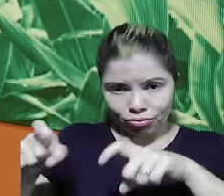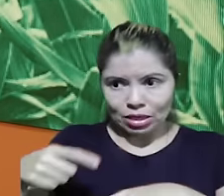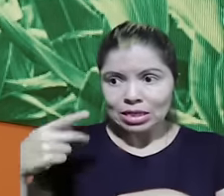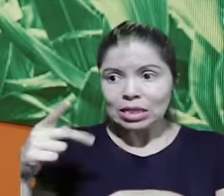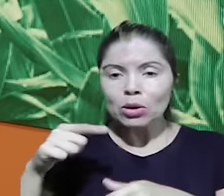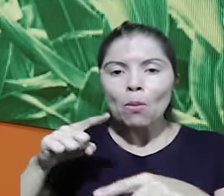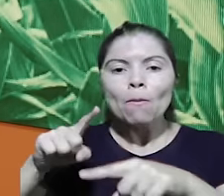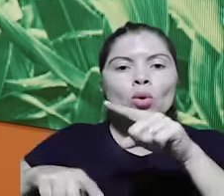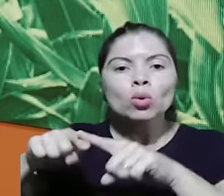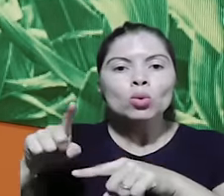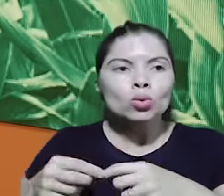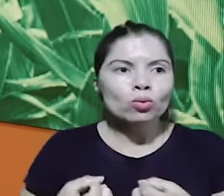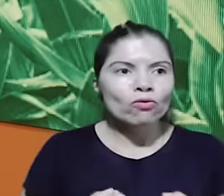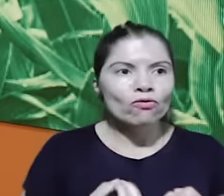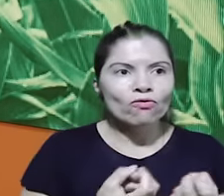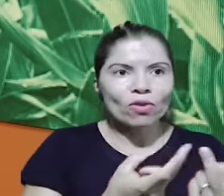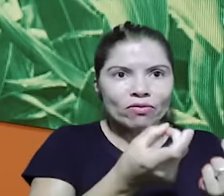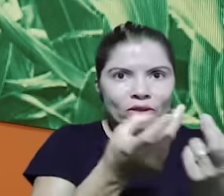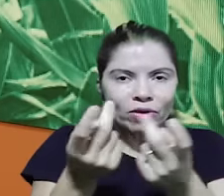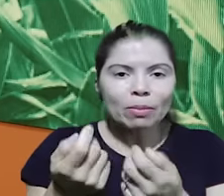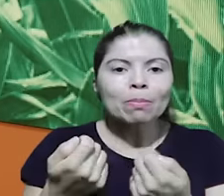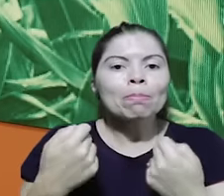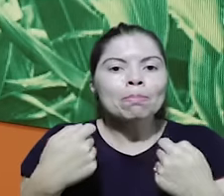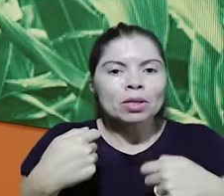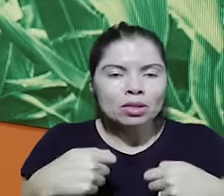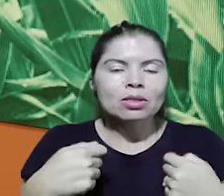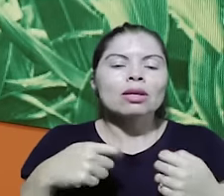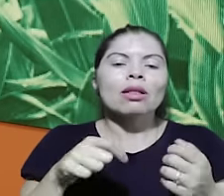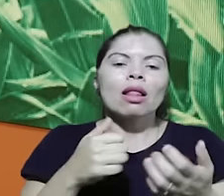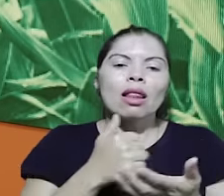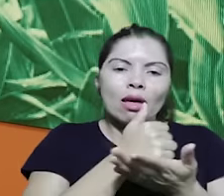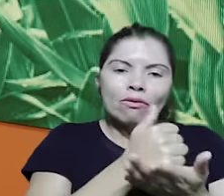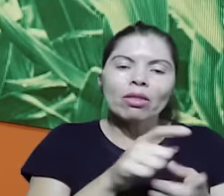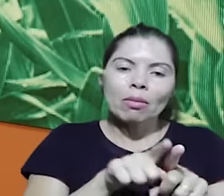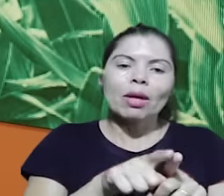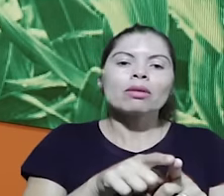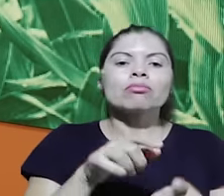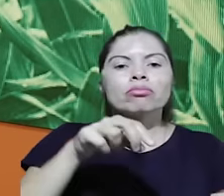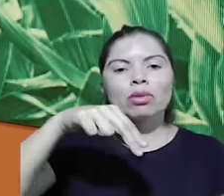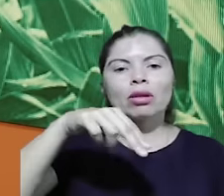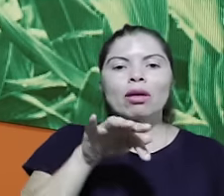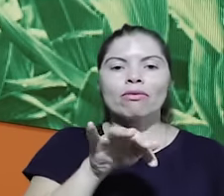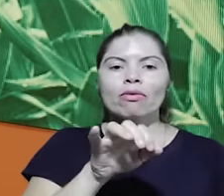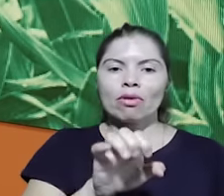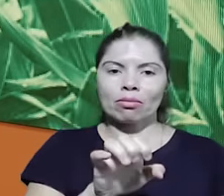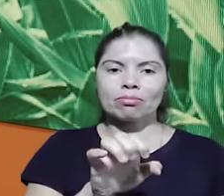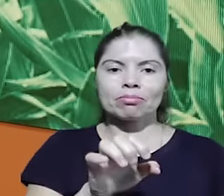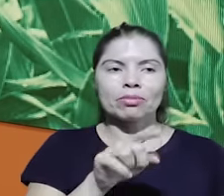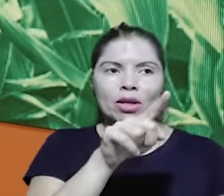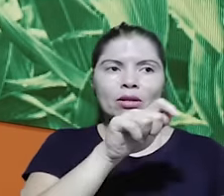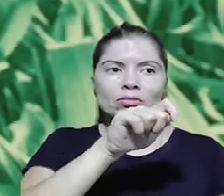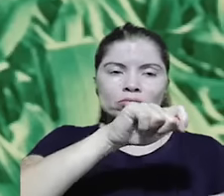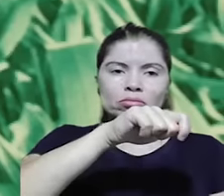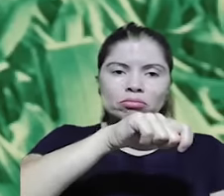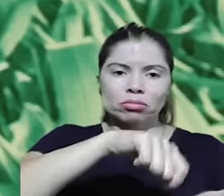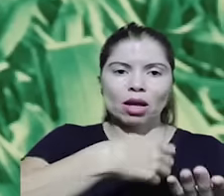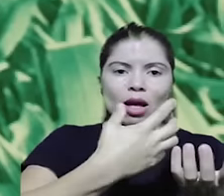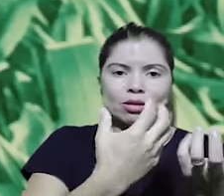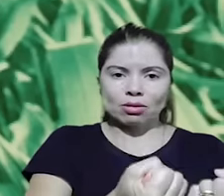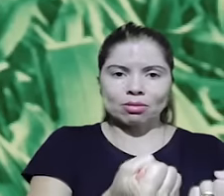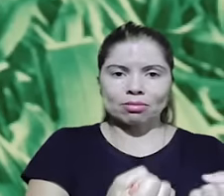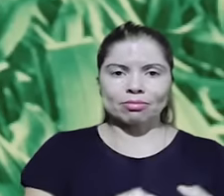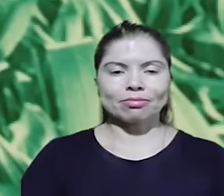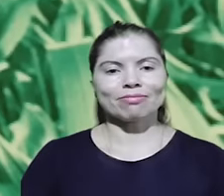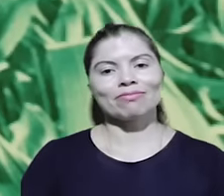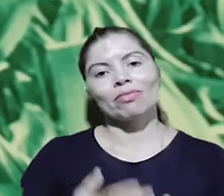ele vai ter que levar consigo a nota fiscal eletrônica também para o o comprador né entendi Flávio obrigada